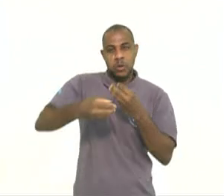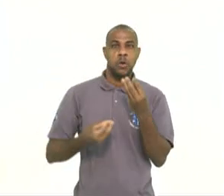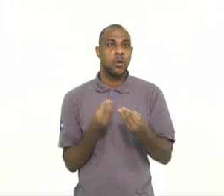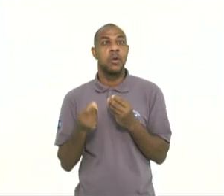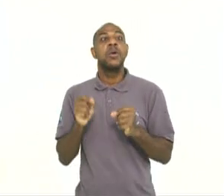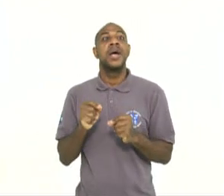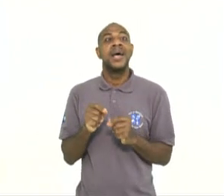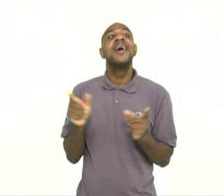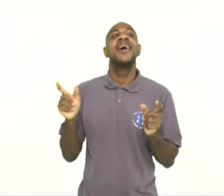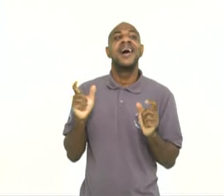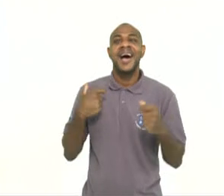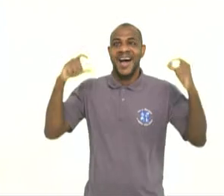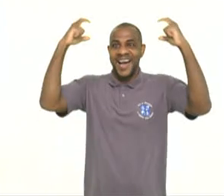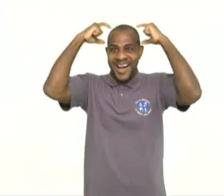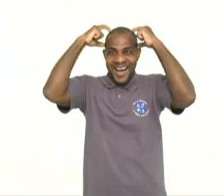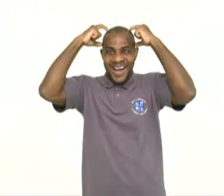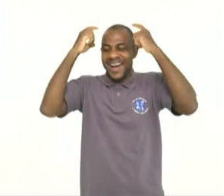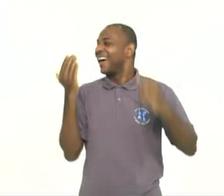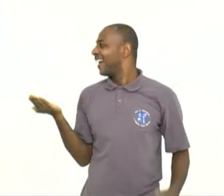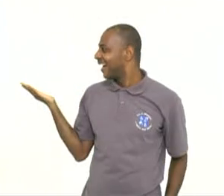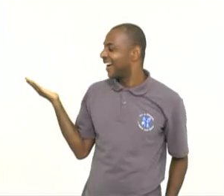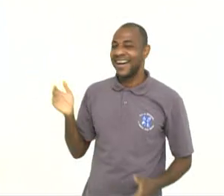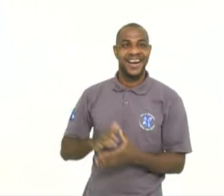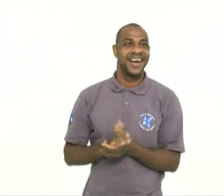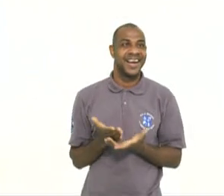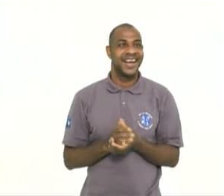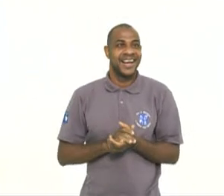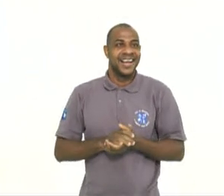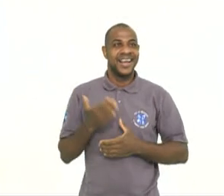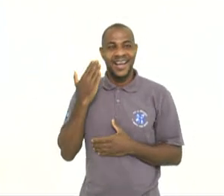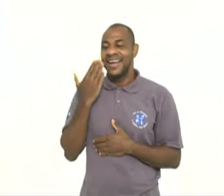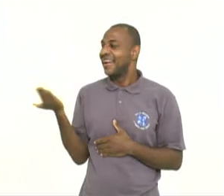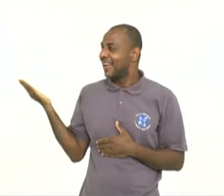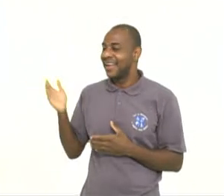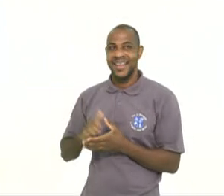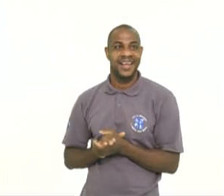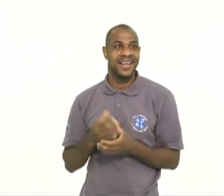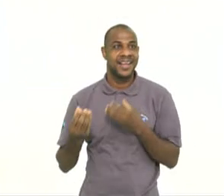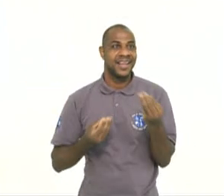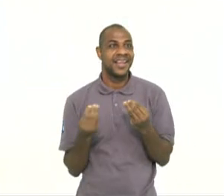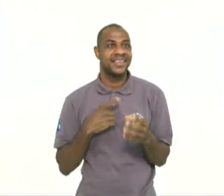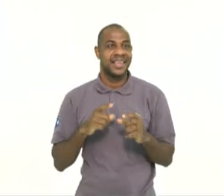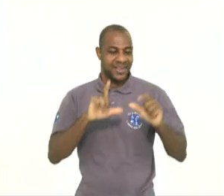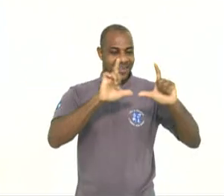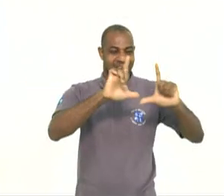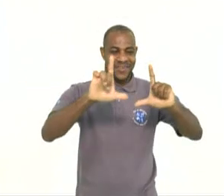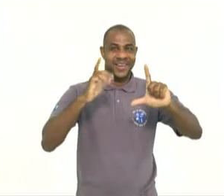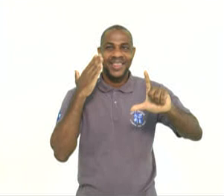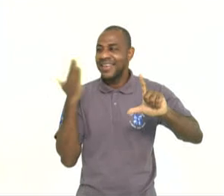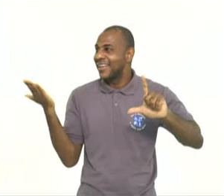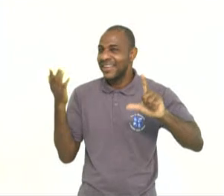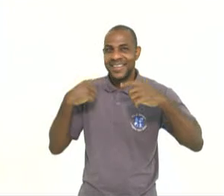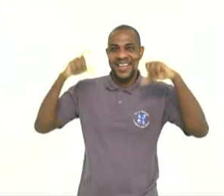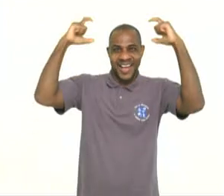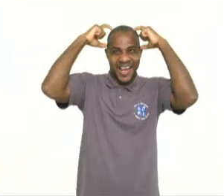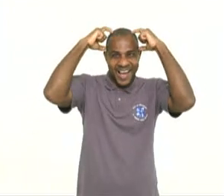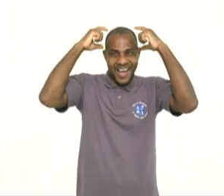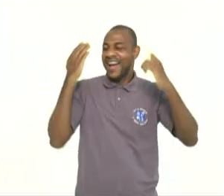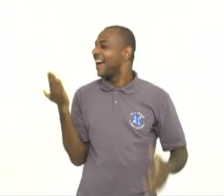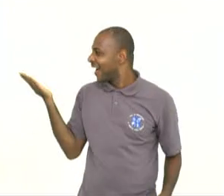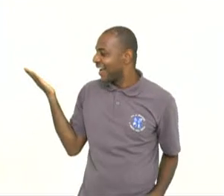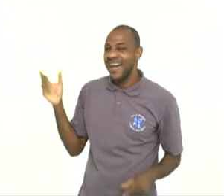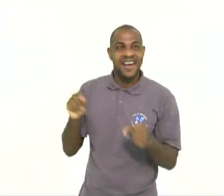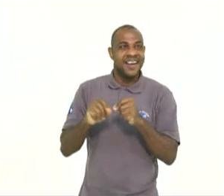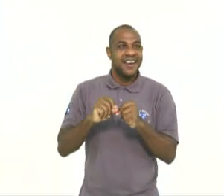é o Mickey Mouse do autor Walt Disney a gente tem aqui inclusive um quadrinho né e o Mickey Mouse ele